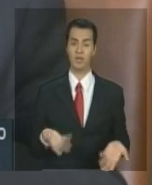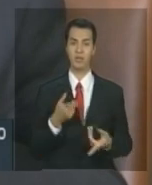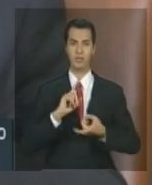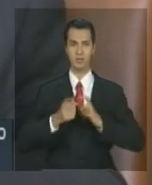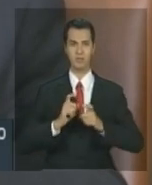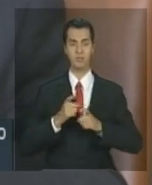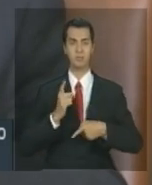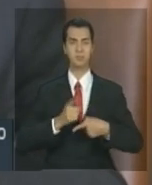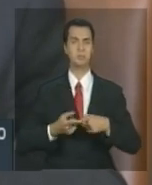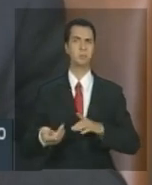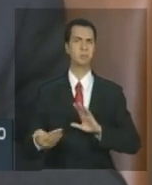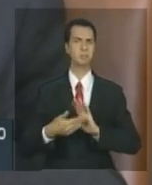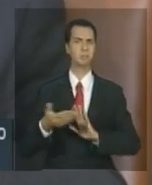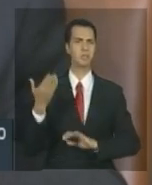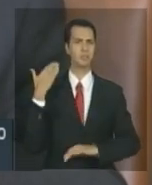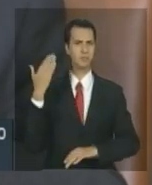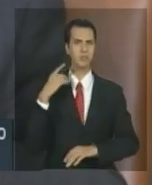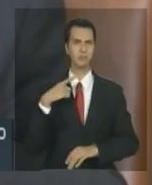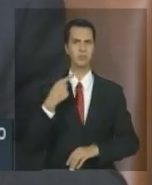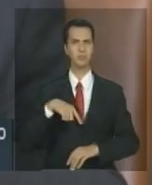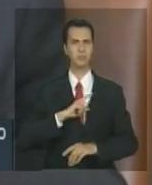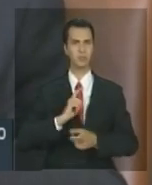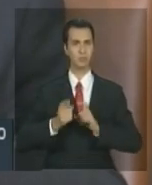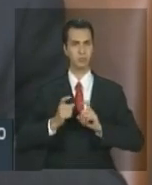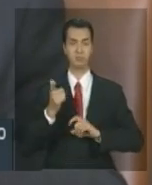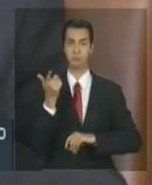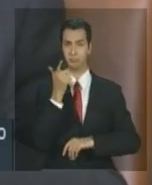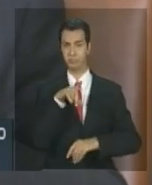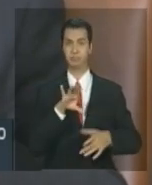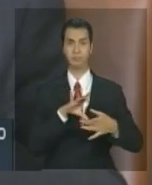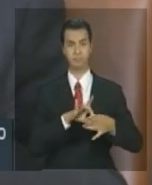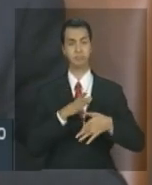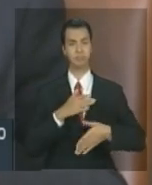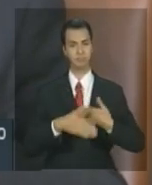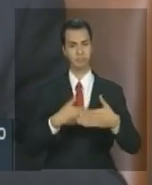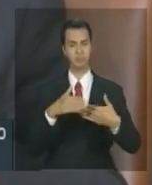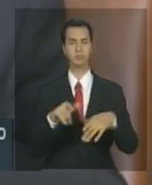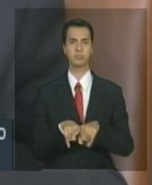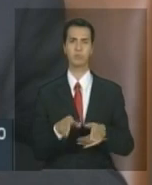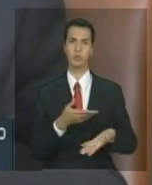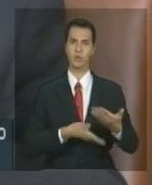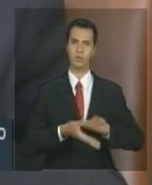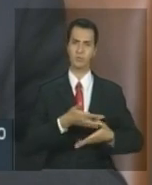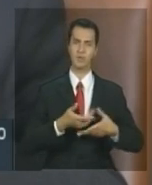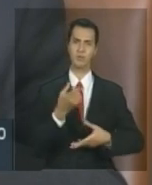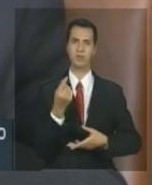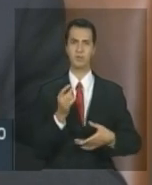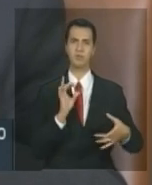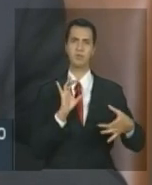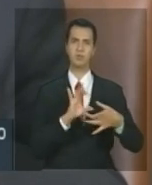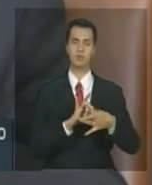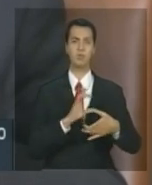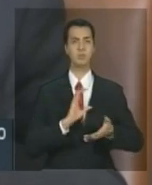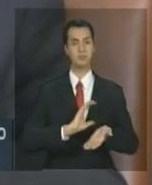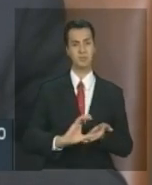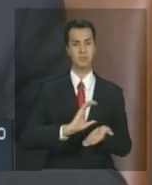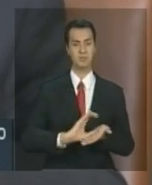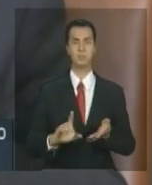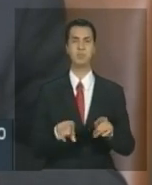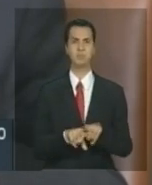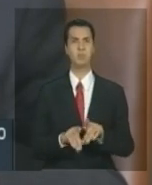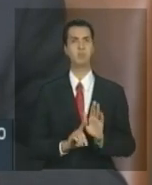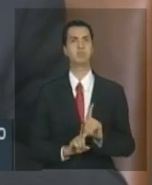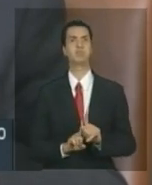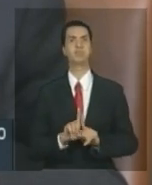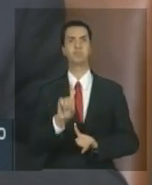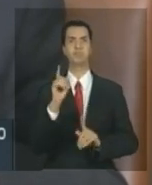que nos reunimos, o progresso foi muito grande nas nossas relações bilaterais. Em matéria de comércio e investimentos, estamos atingindo níveis recordes, o